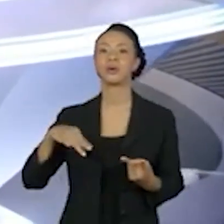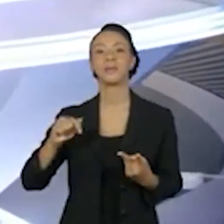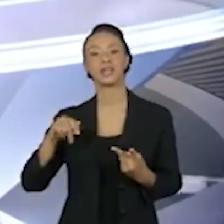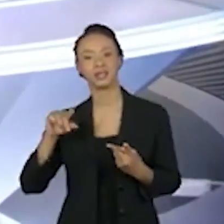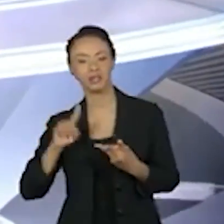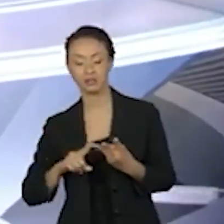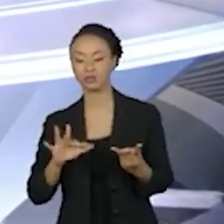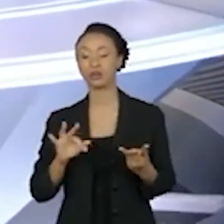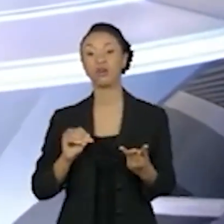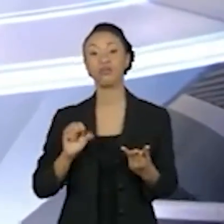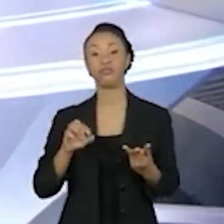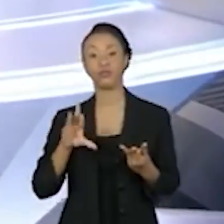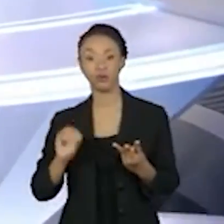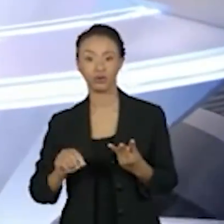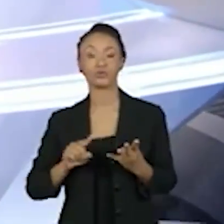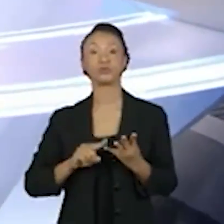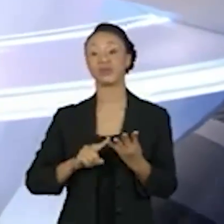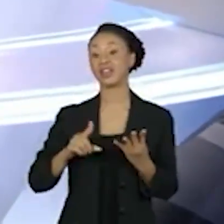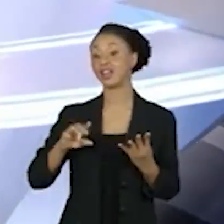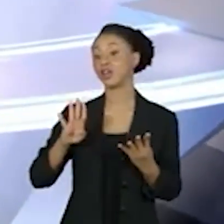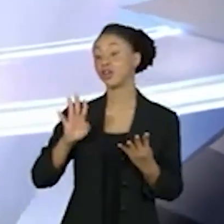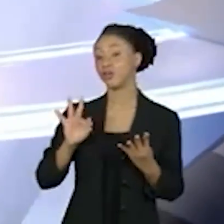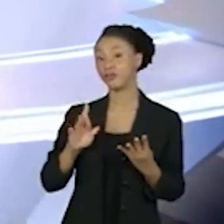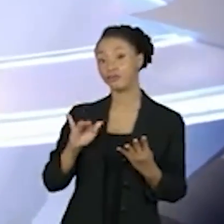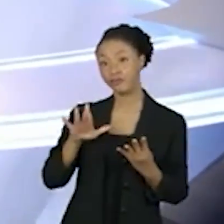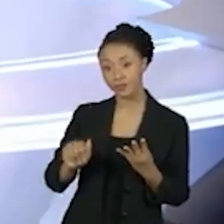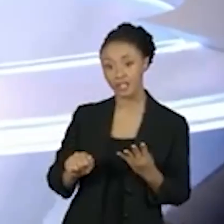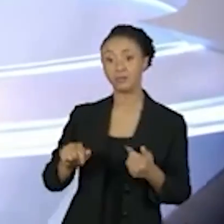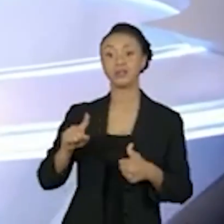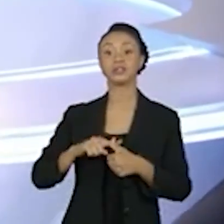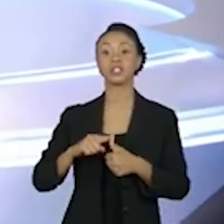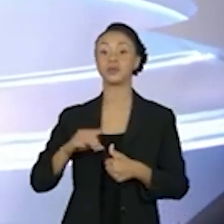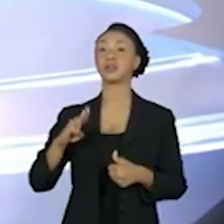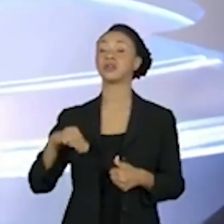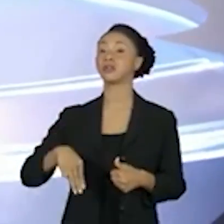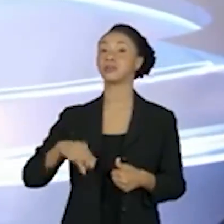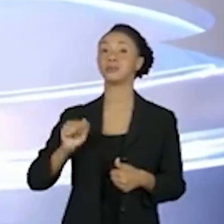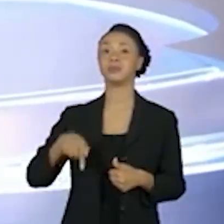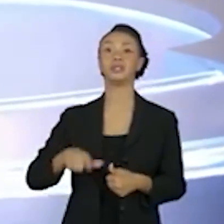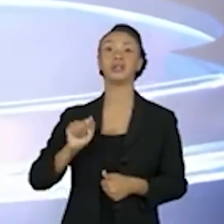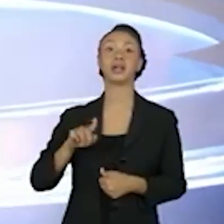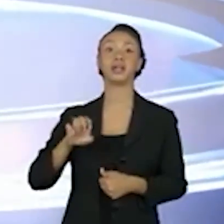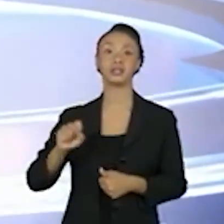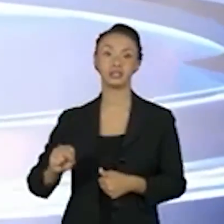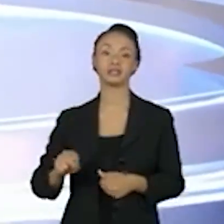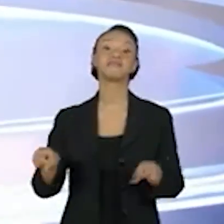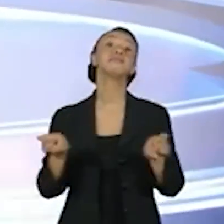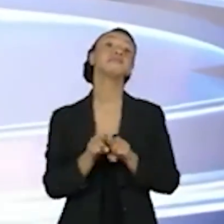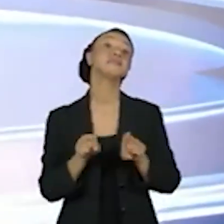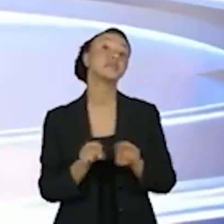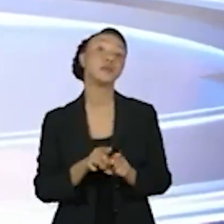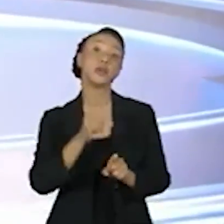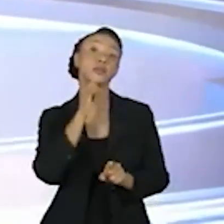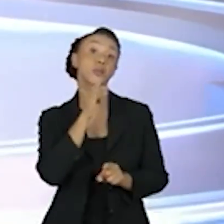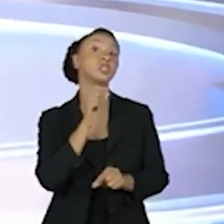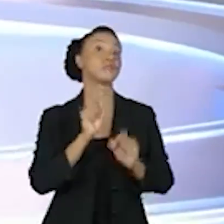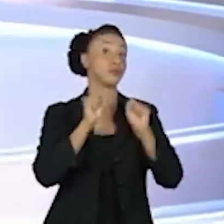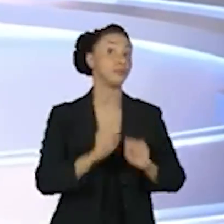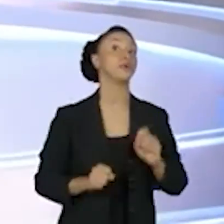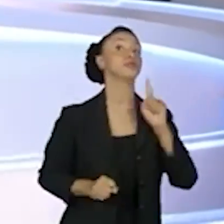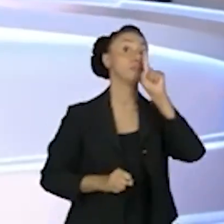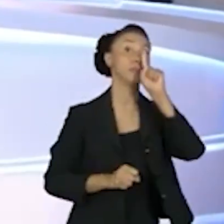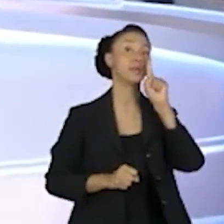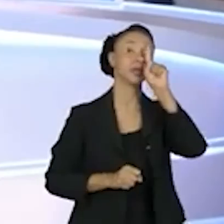fósforo e fibra alimentar. Pois é, e também os que são mais perigosos. O pão branco é um deles. Sobre